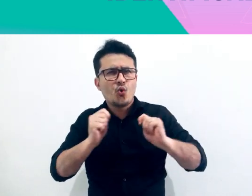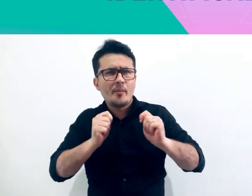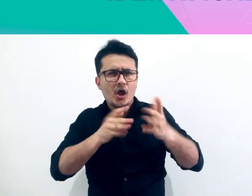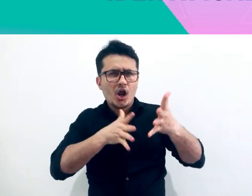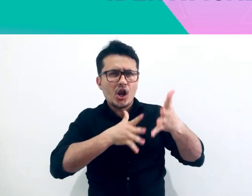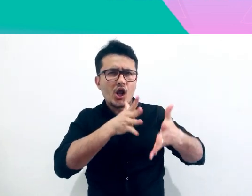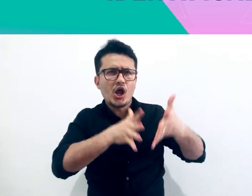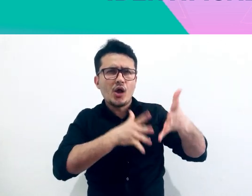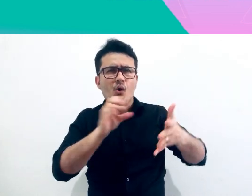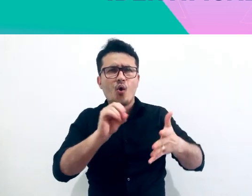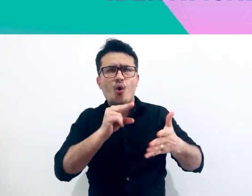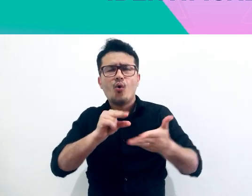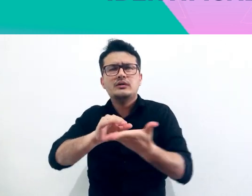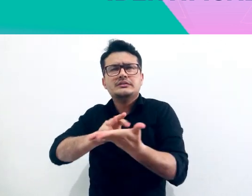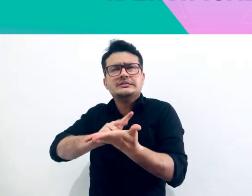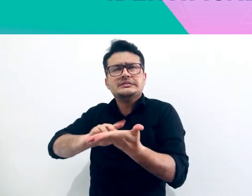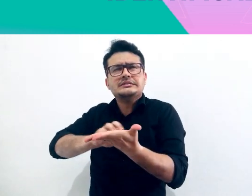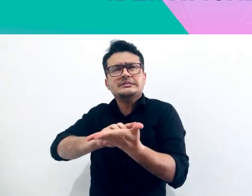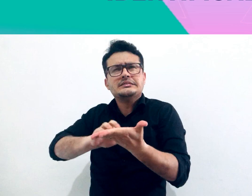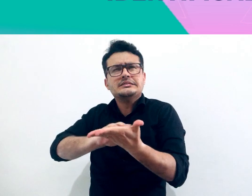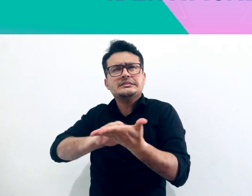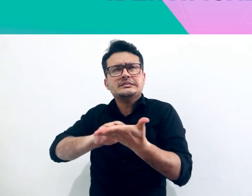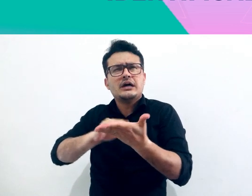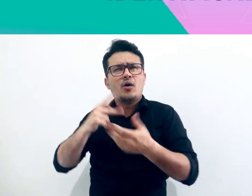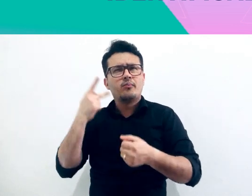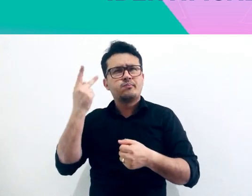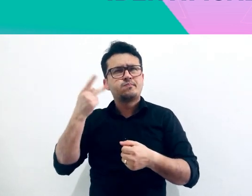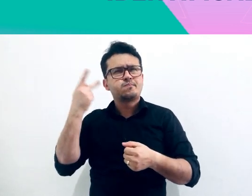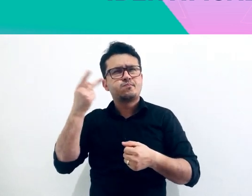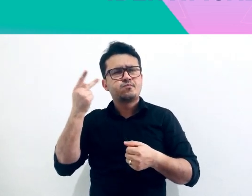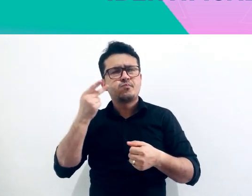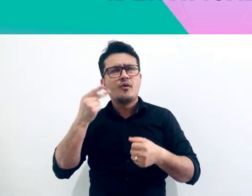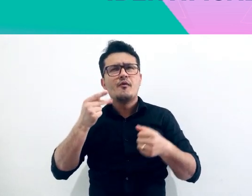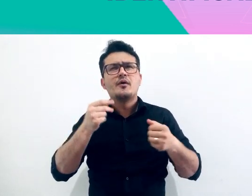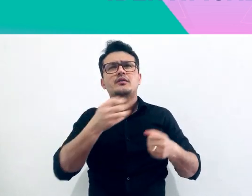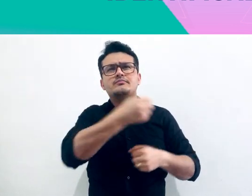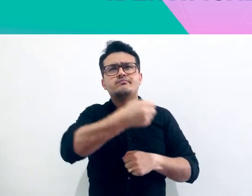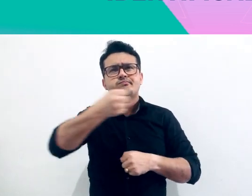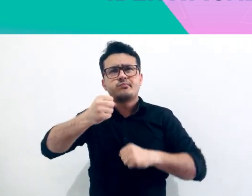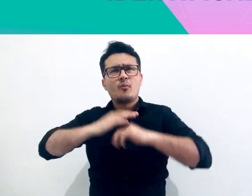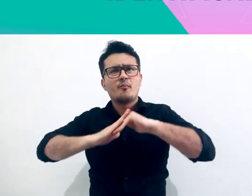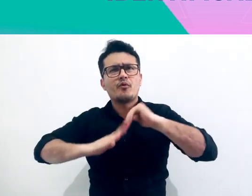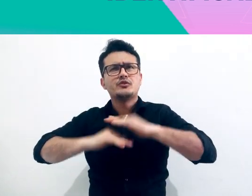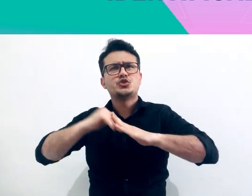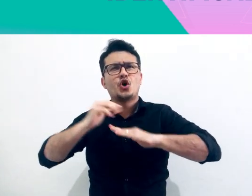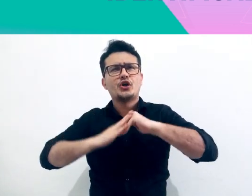de domínio de uma língua, Libras, ou de um código Braille, a